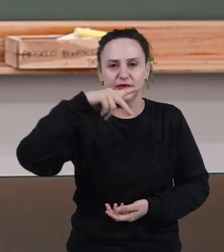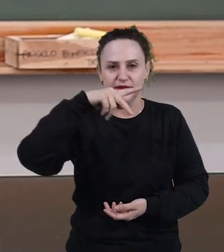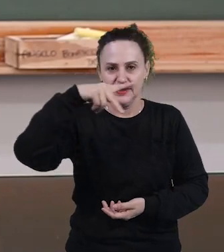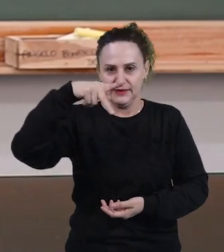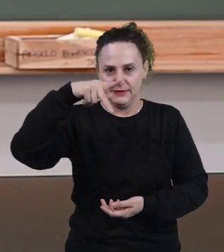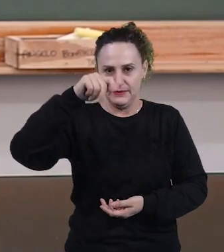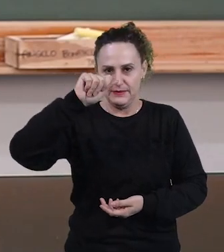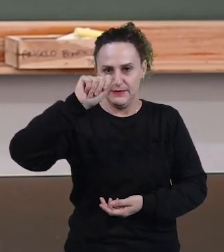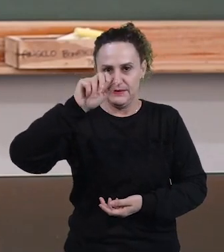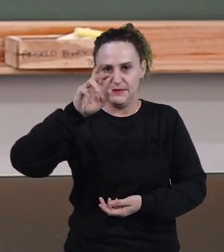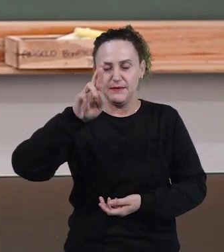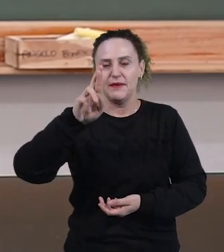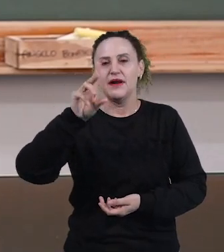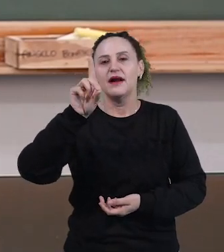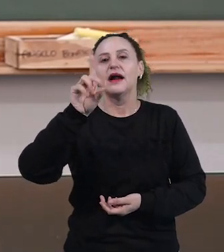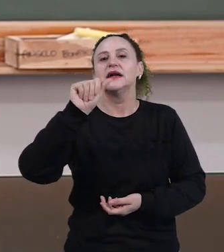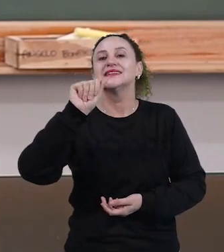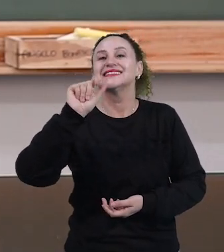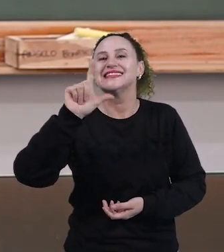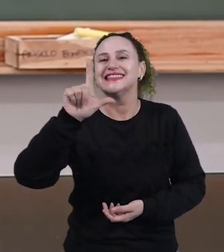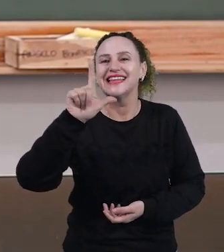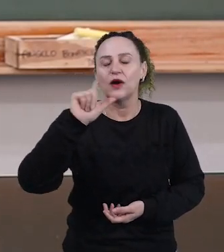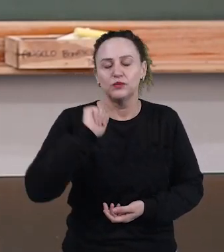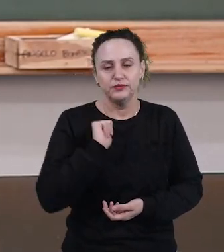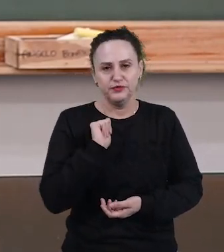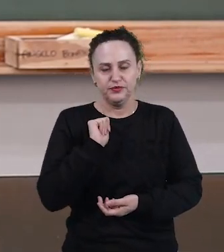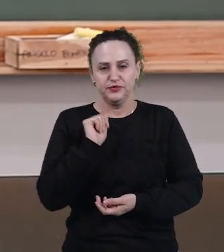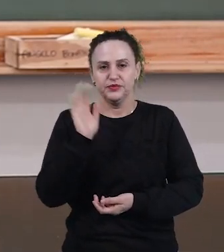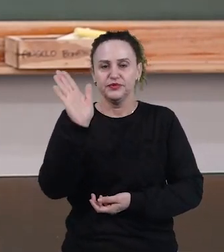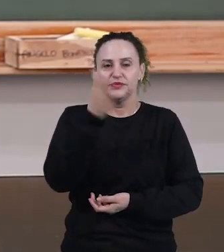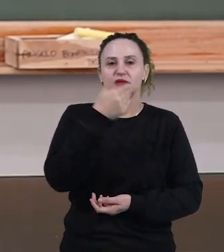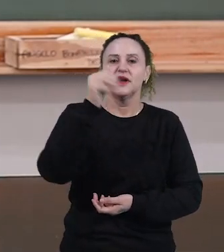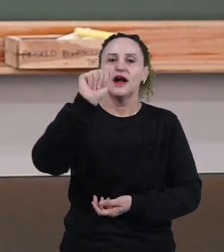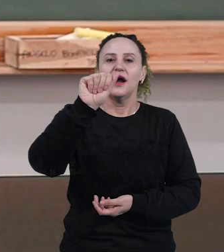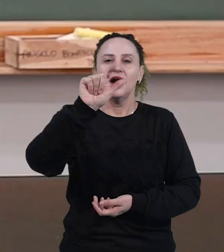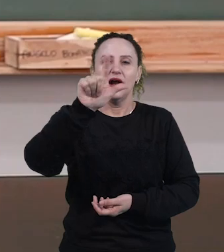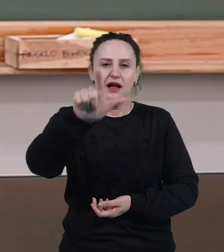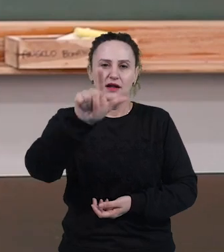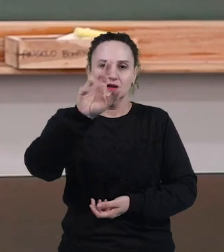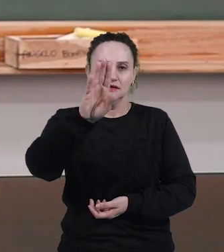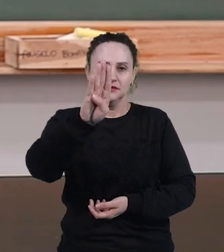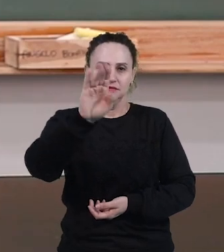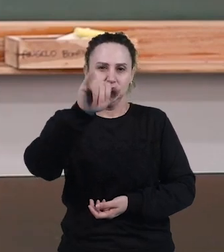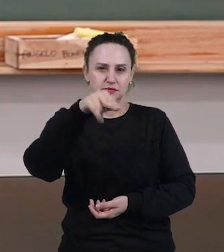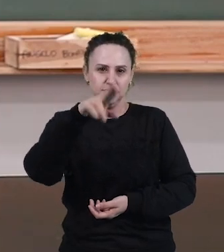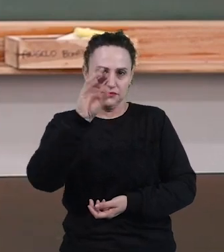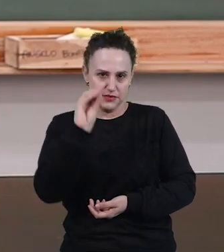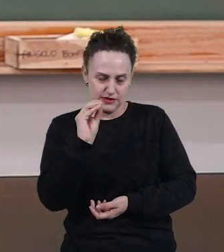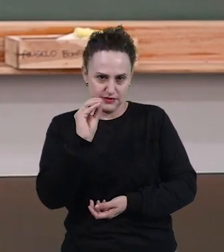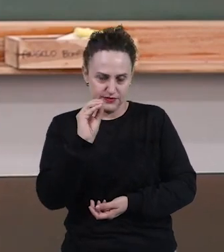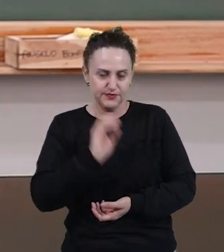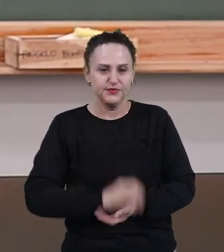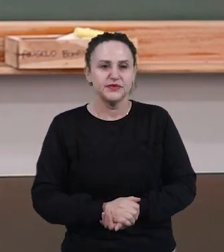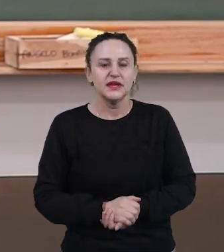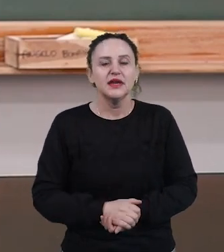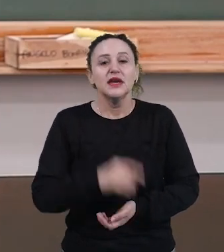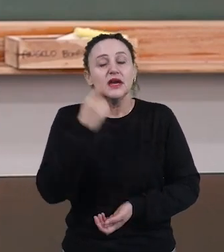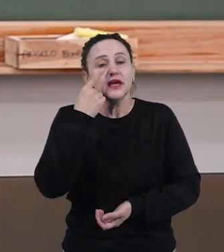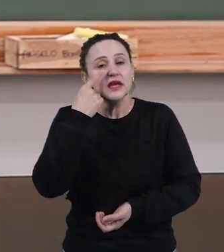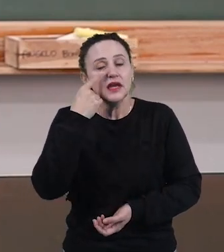para vocês. Esse autor que eu estou discutindo hoje, ele é um grande pesquisador, né, antes de